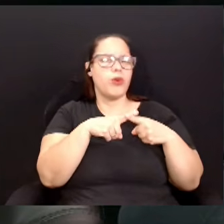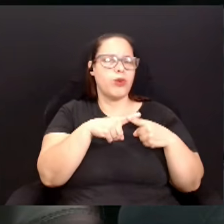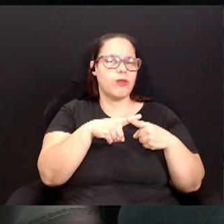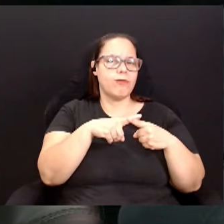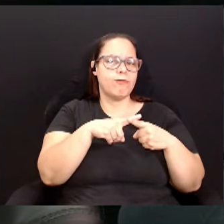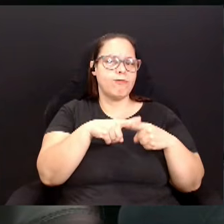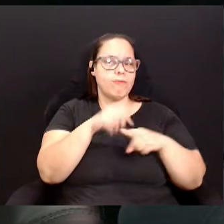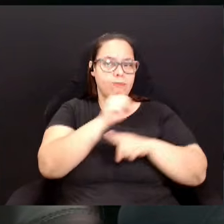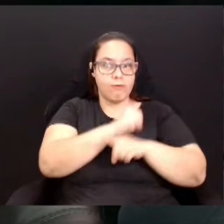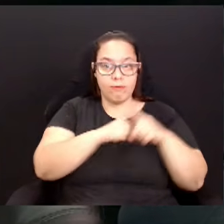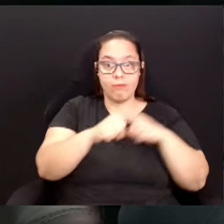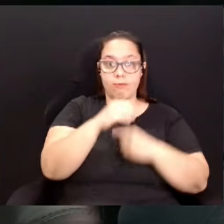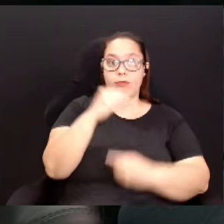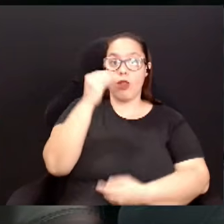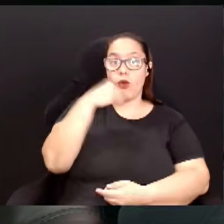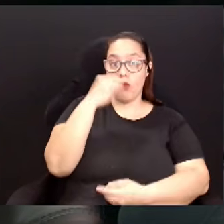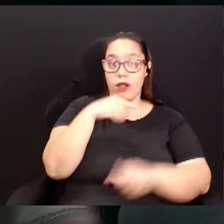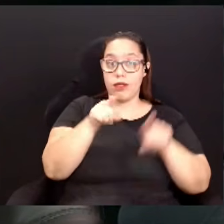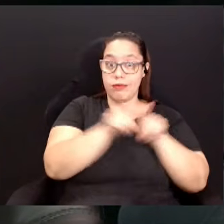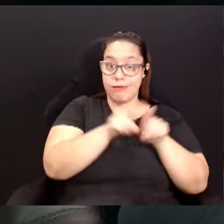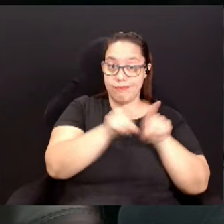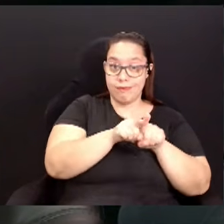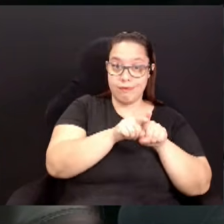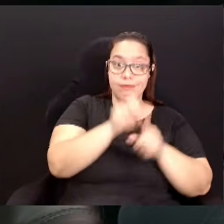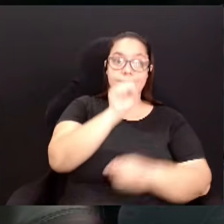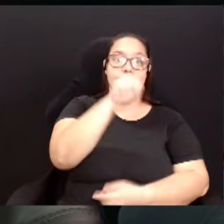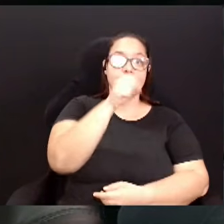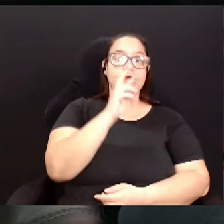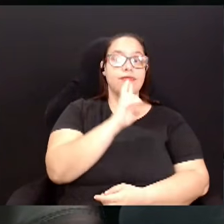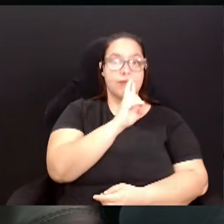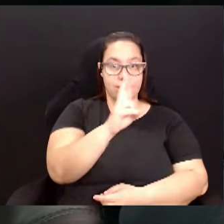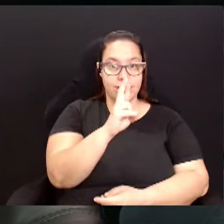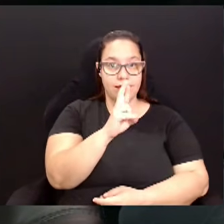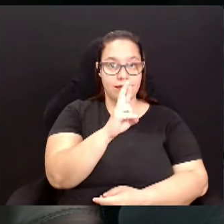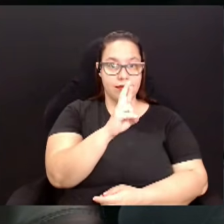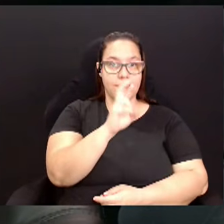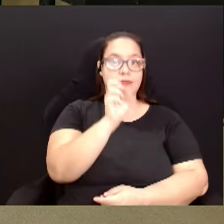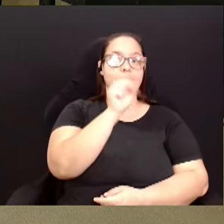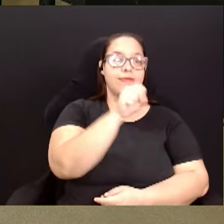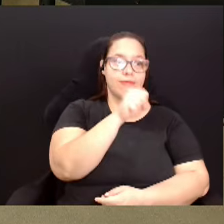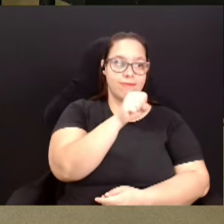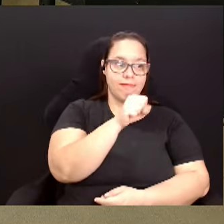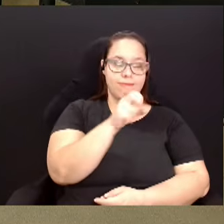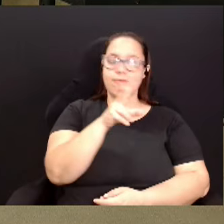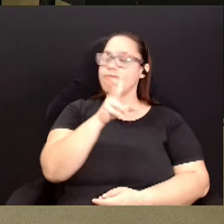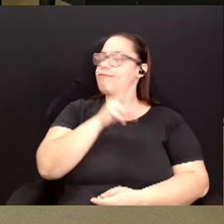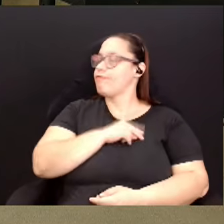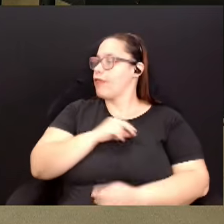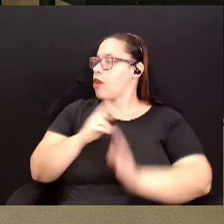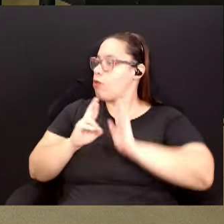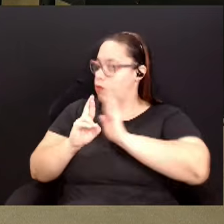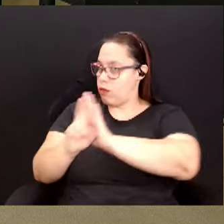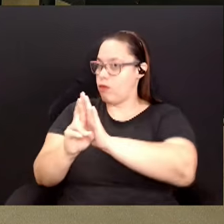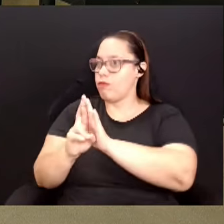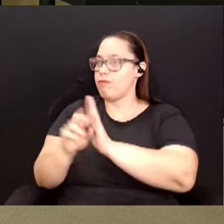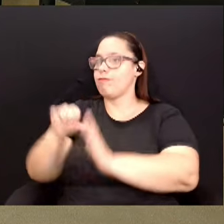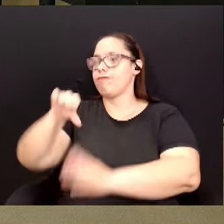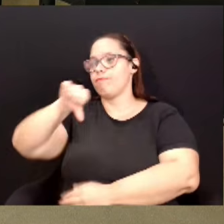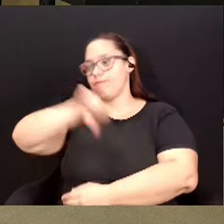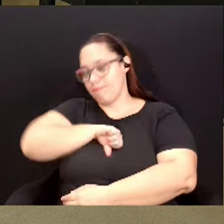falhando nisso também. Então, sim, a sua resposta é sim. Pode representar uma baixa autoestima.